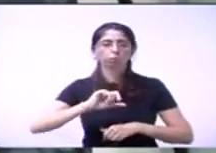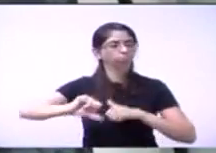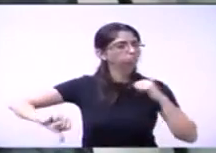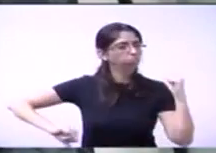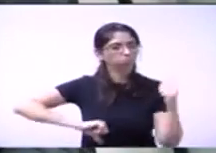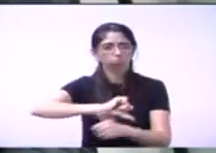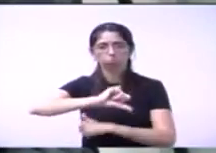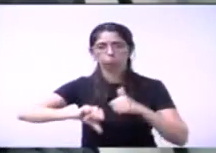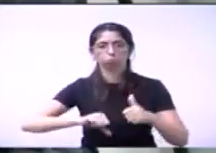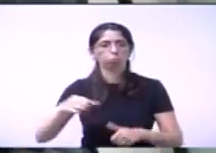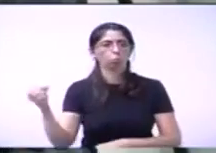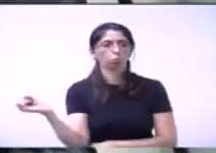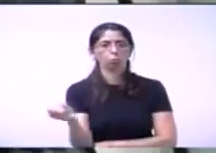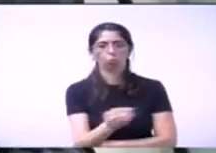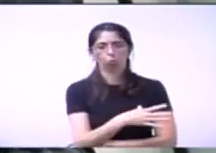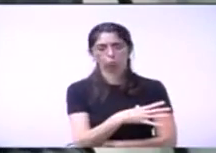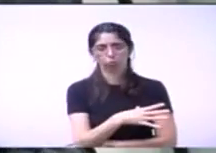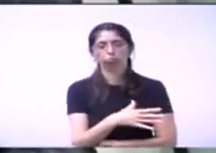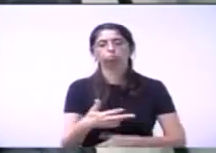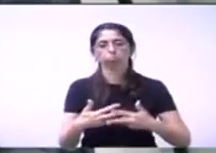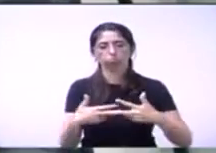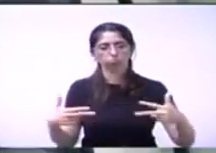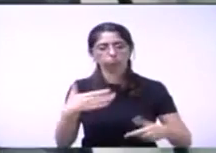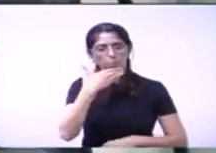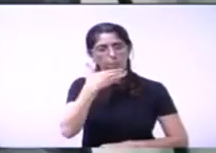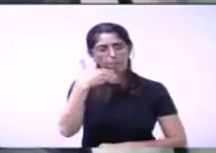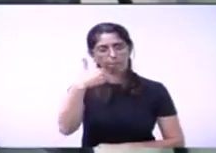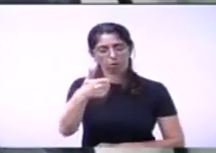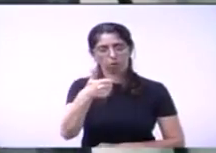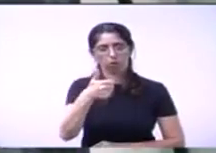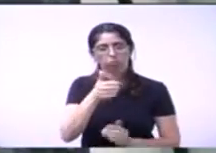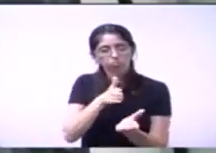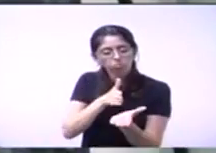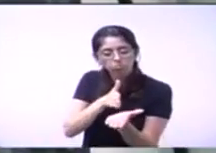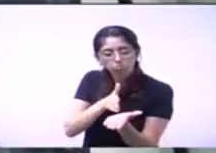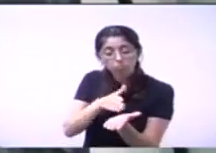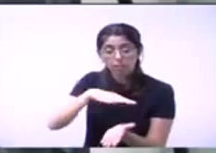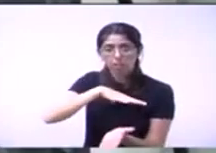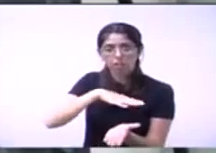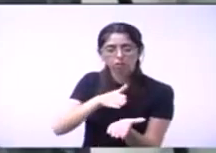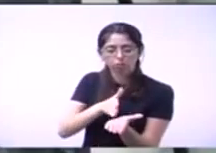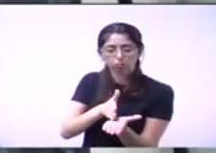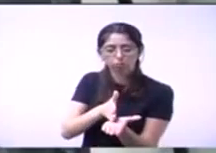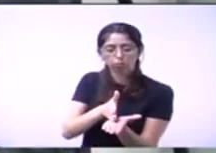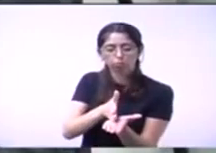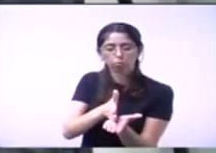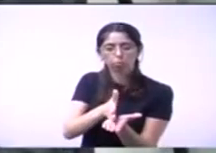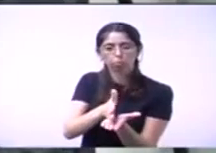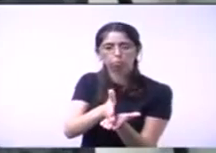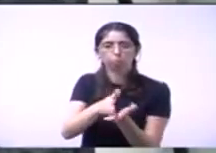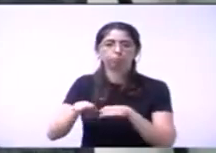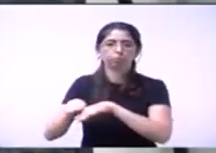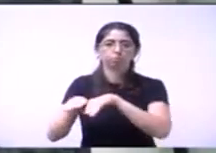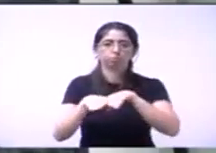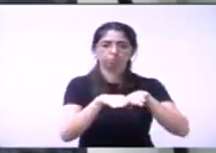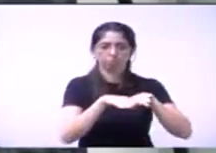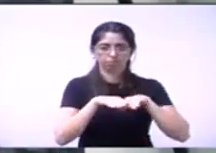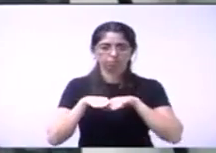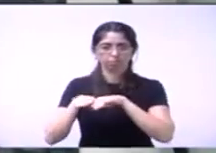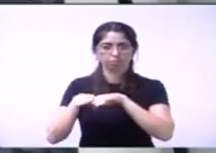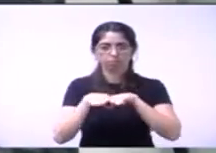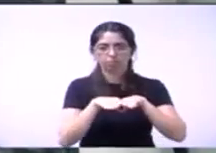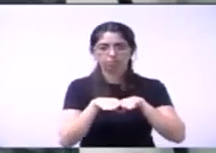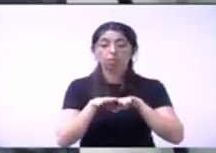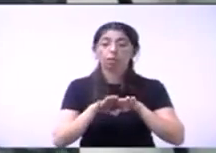cidade novamente no eixo, está conseguindo novamente fazer a população voltar a acreditar